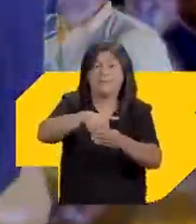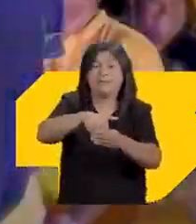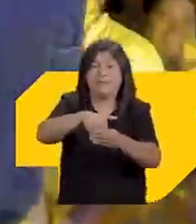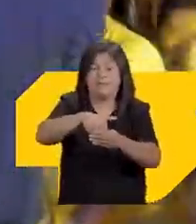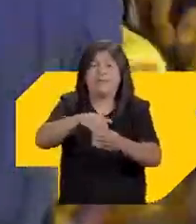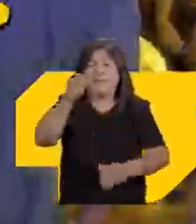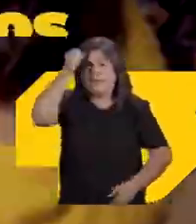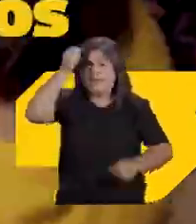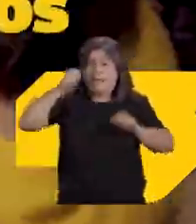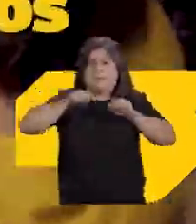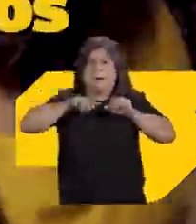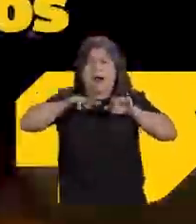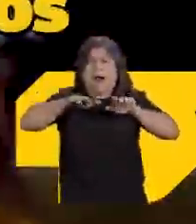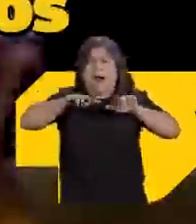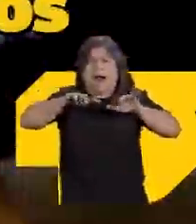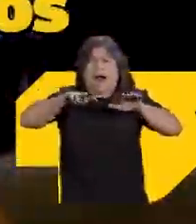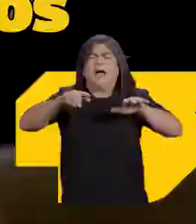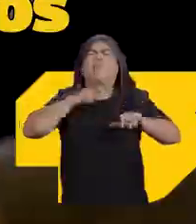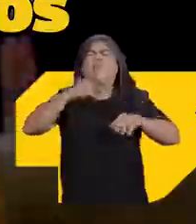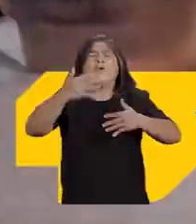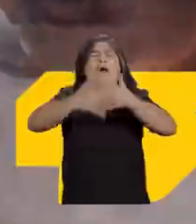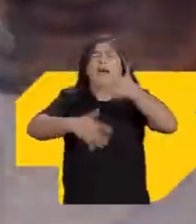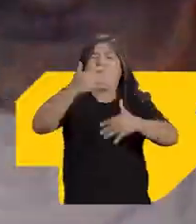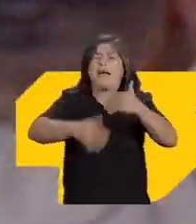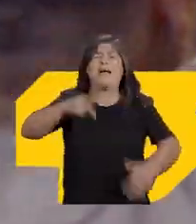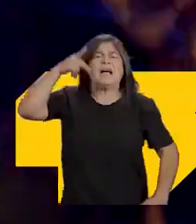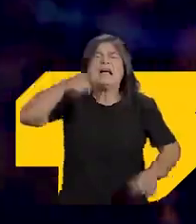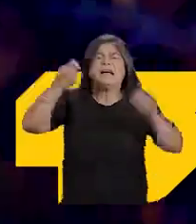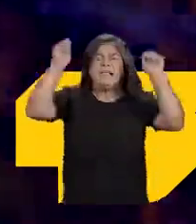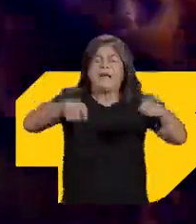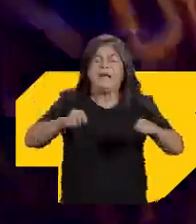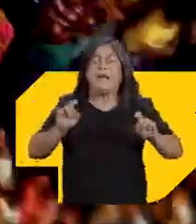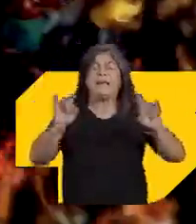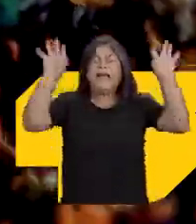de 50% dos votos válidos. Quando uma ideia